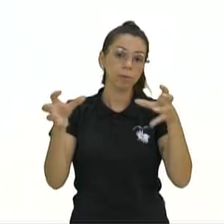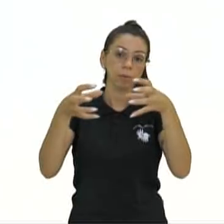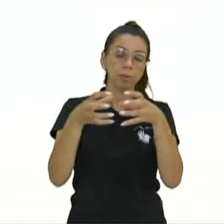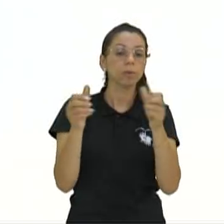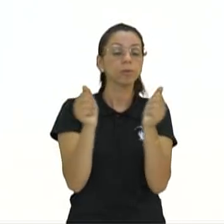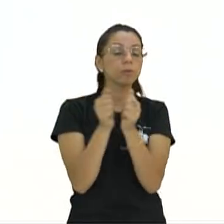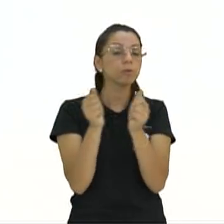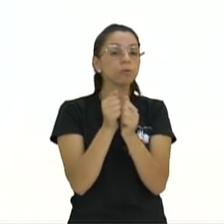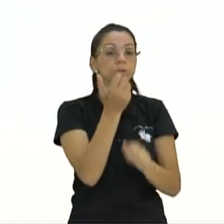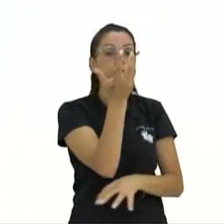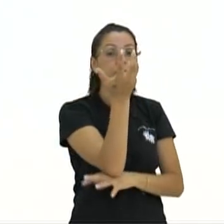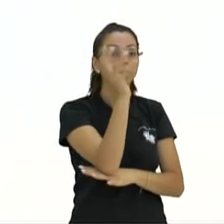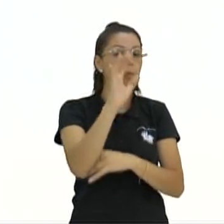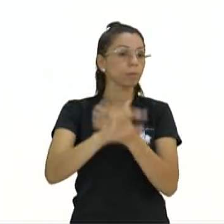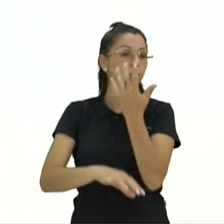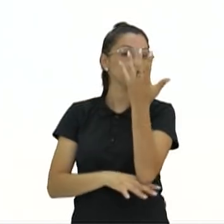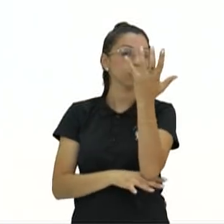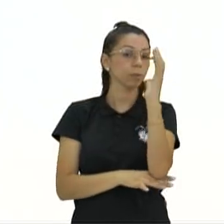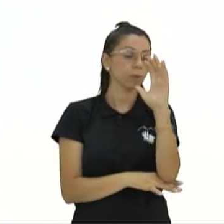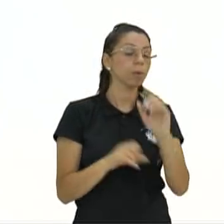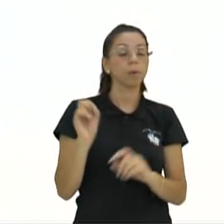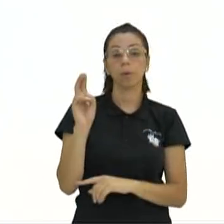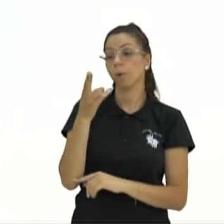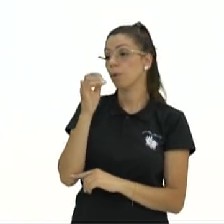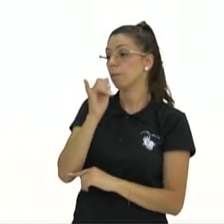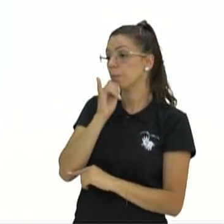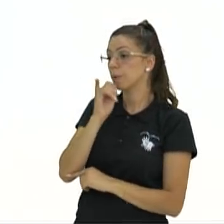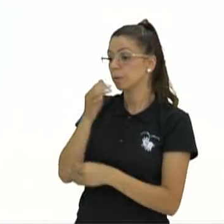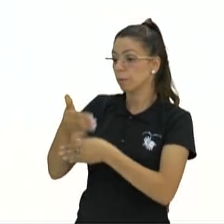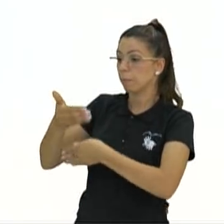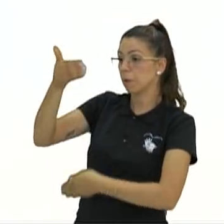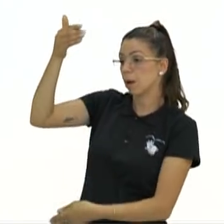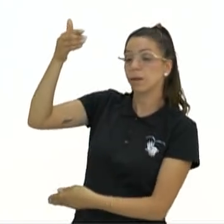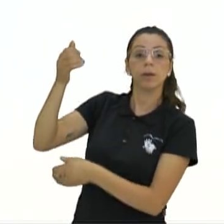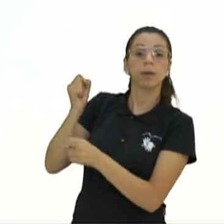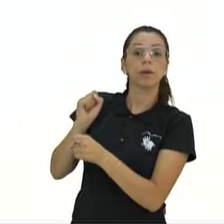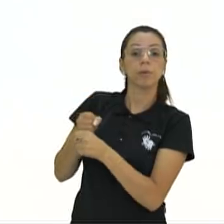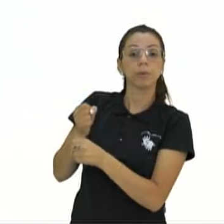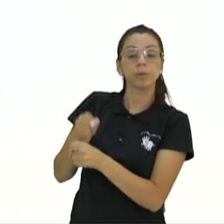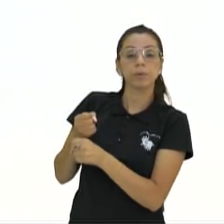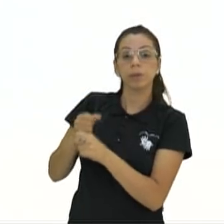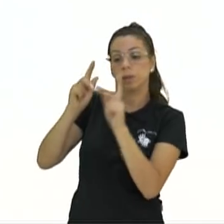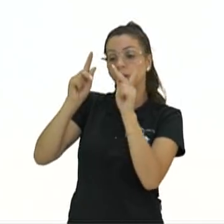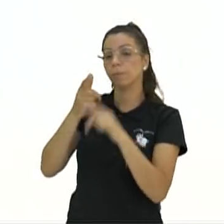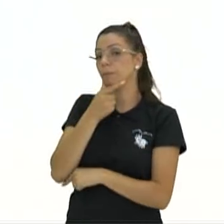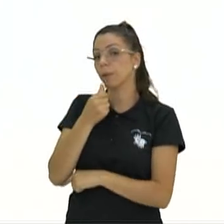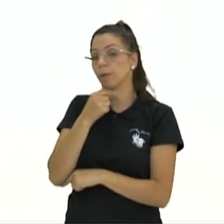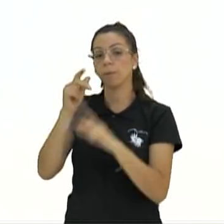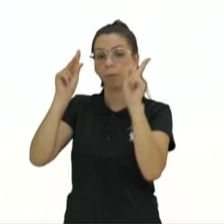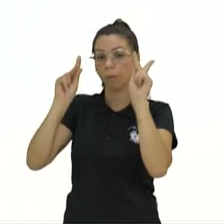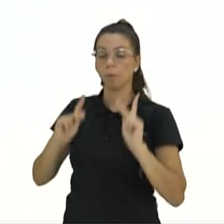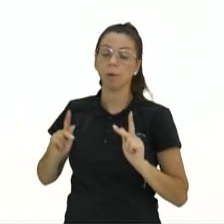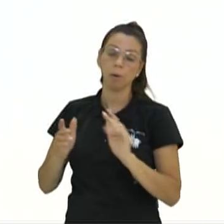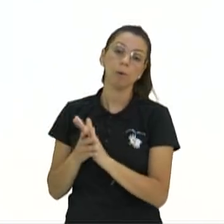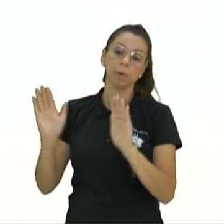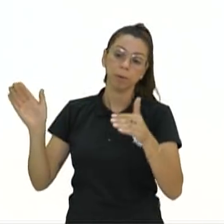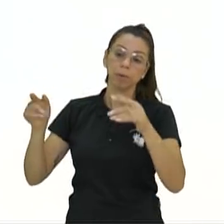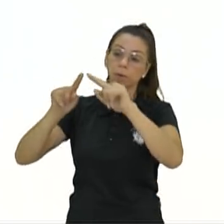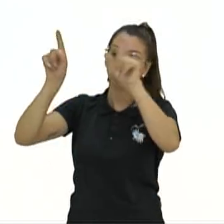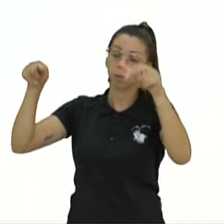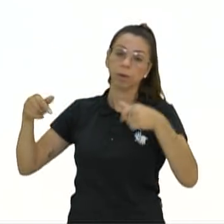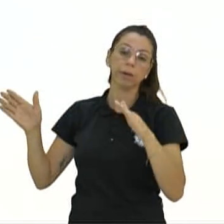natureza, né, em paredes naturais, ou mesmo em paredes artificiais, até em ambientes fechados, indoor. E a